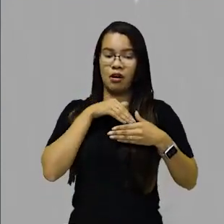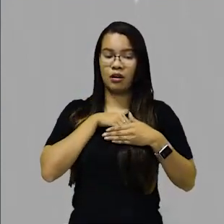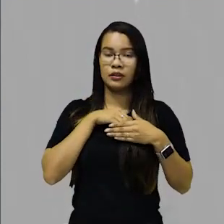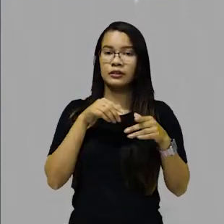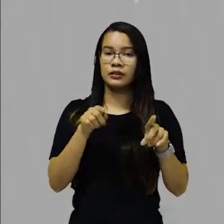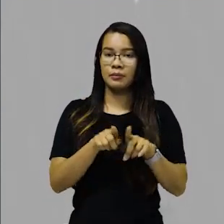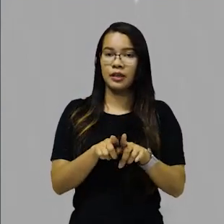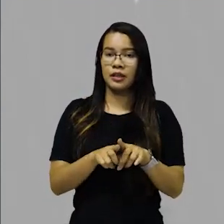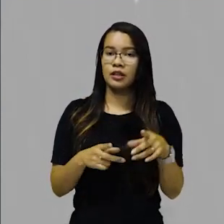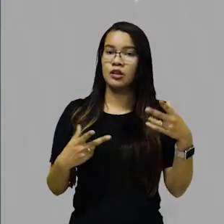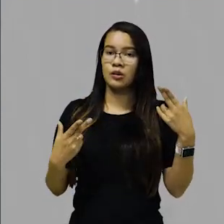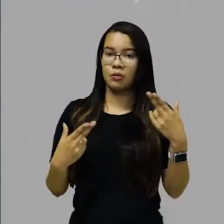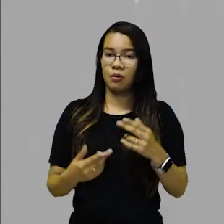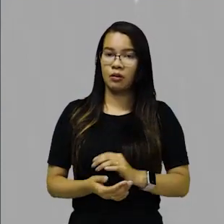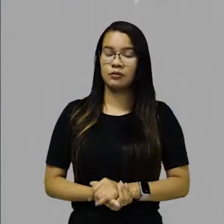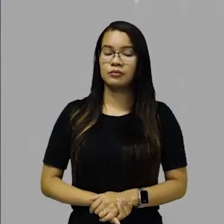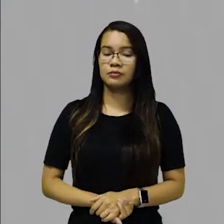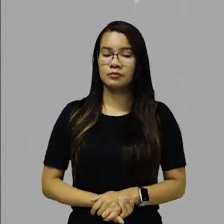iguais.